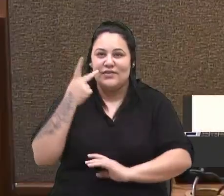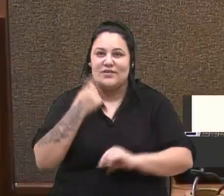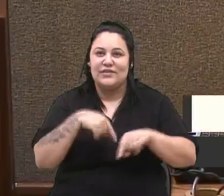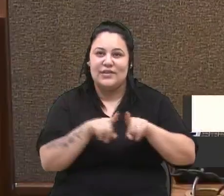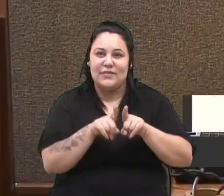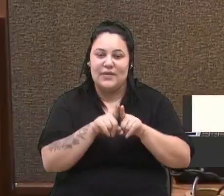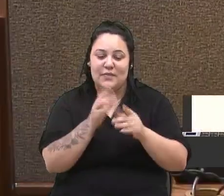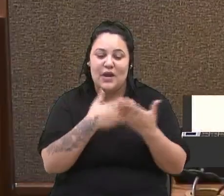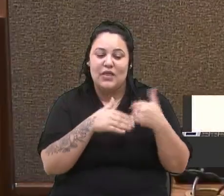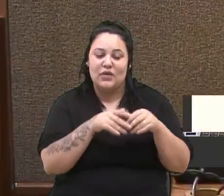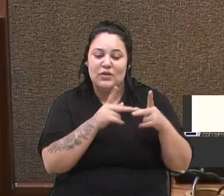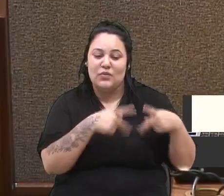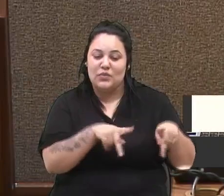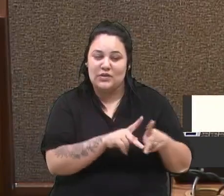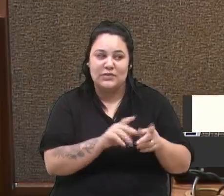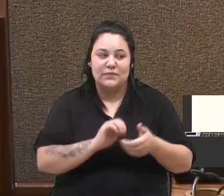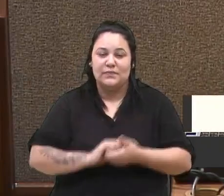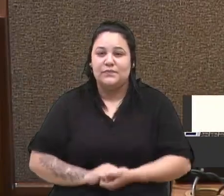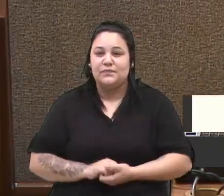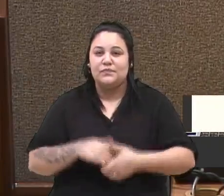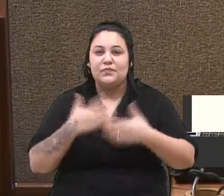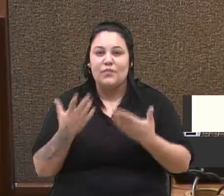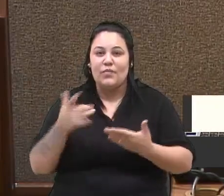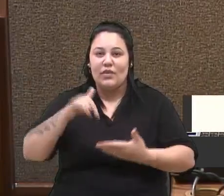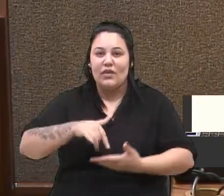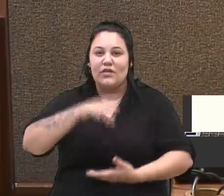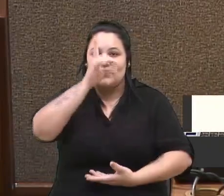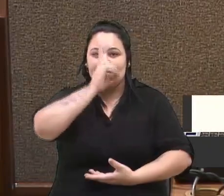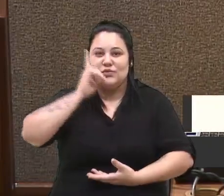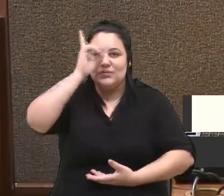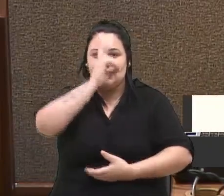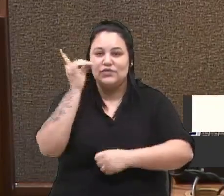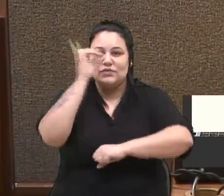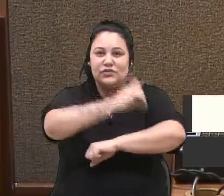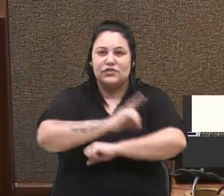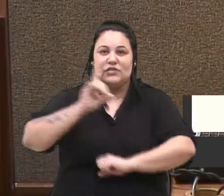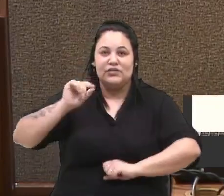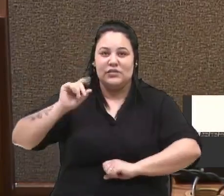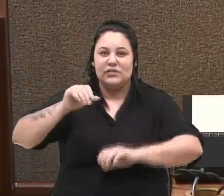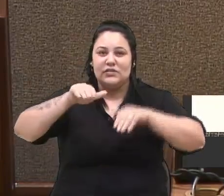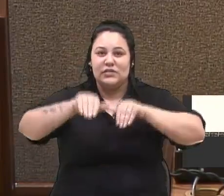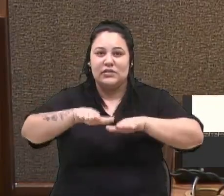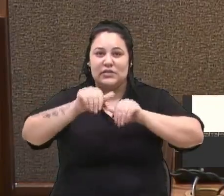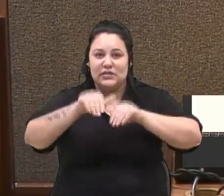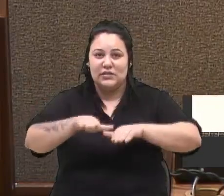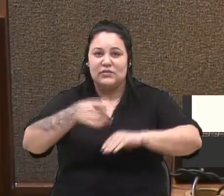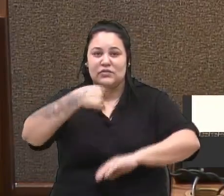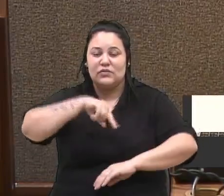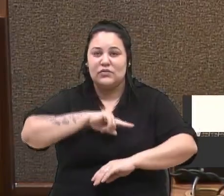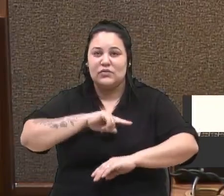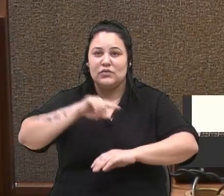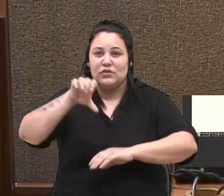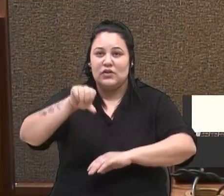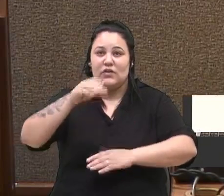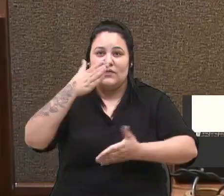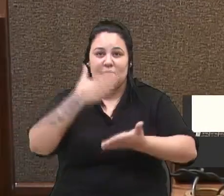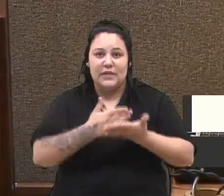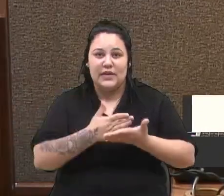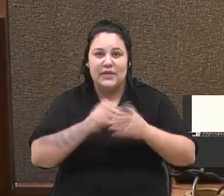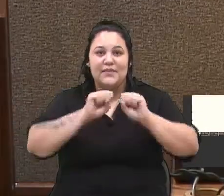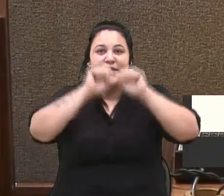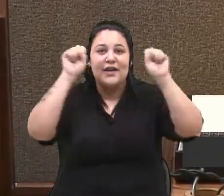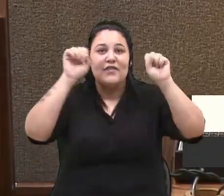toda a população. Gente, neste domingo, dia 10 de dezembro, 9h30 da manhã, nós teremos